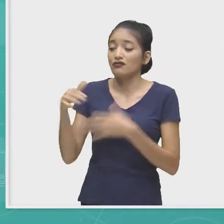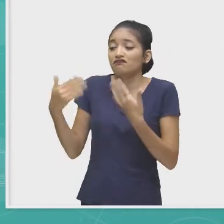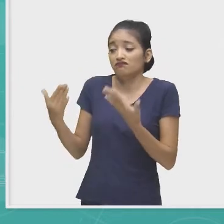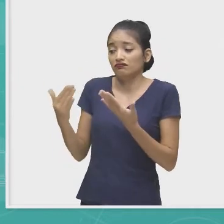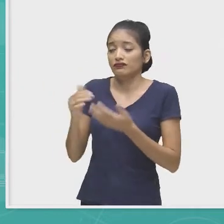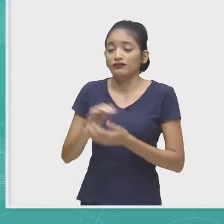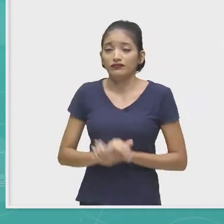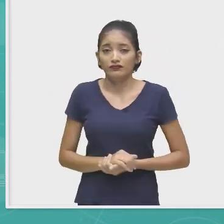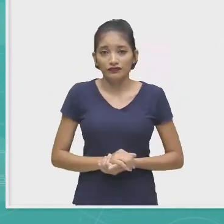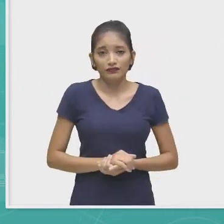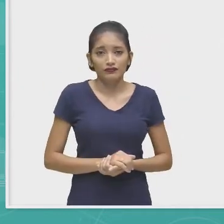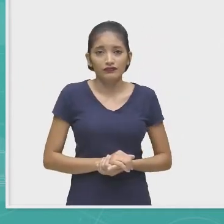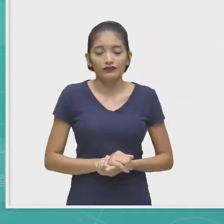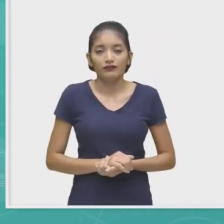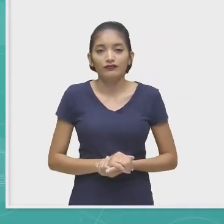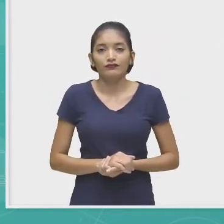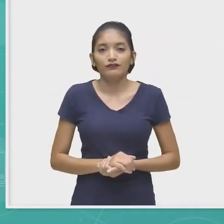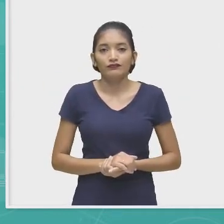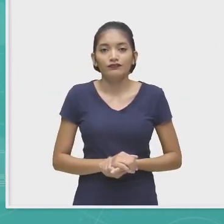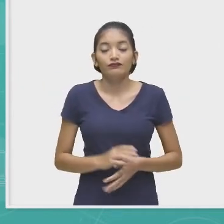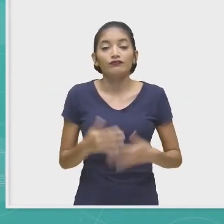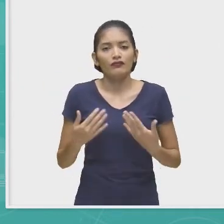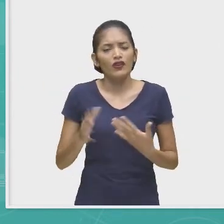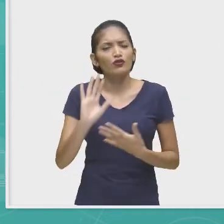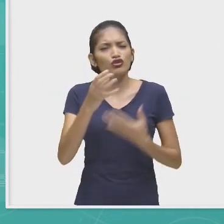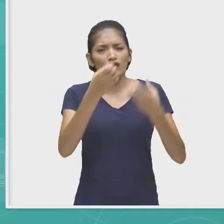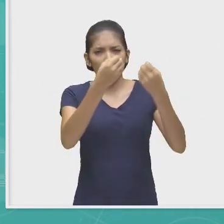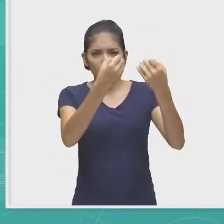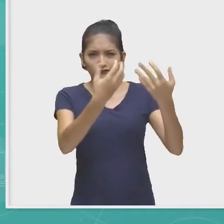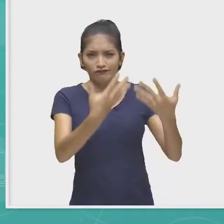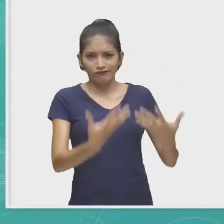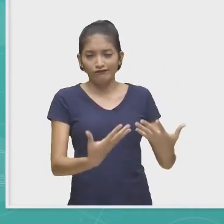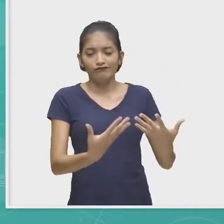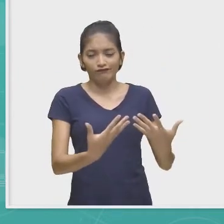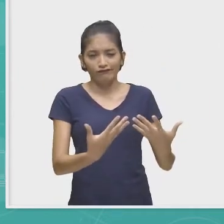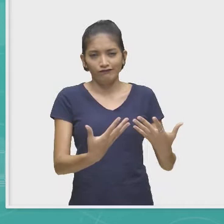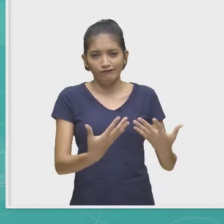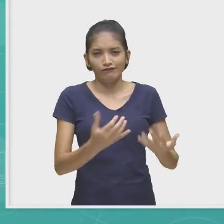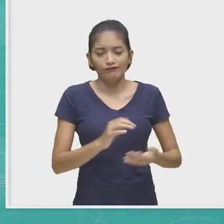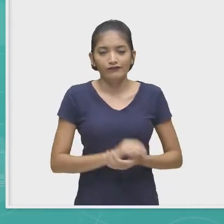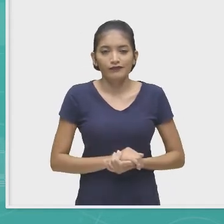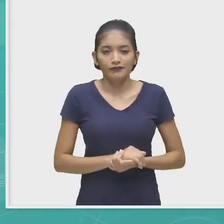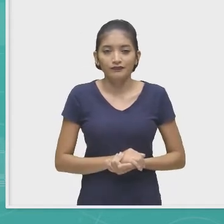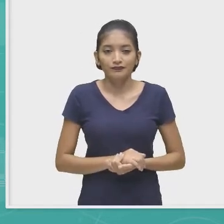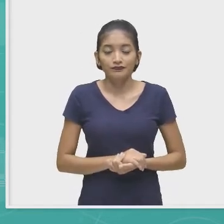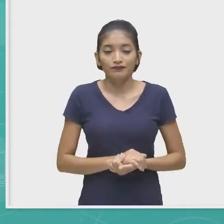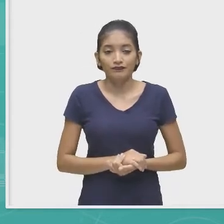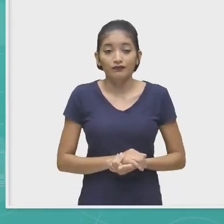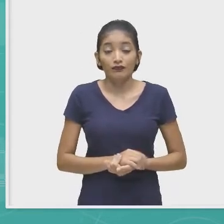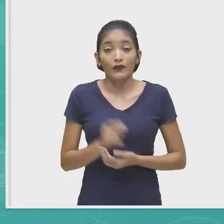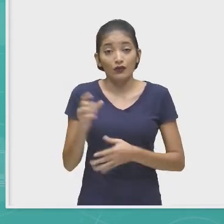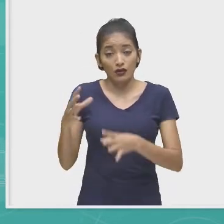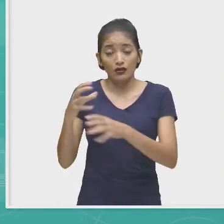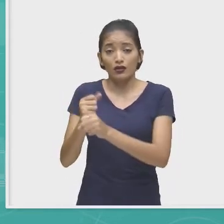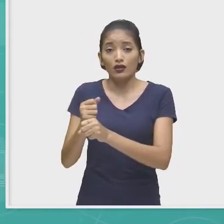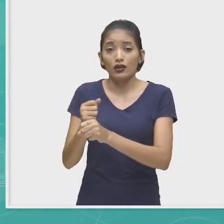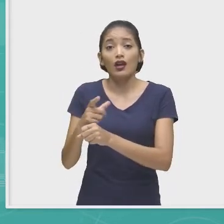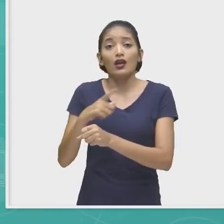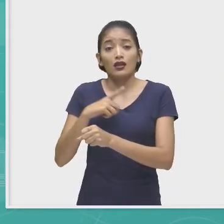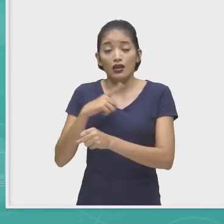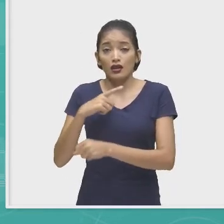Correto? Então é aquela situação que nós vimos agora há pouco. Nesse caso aqui, eu tenho que ter um